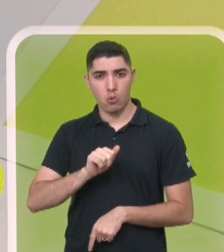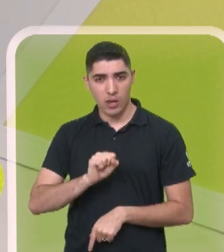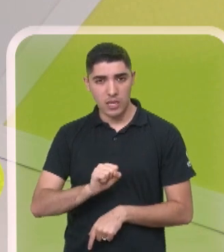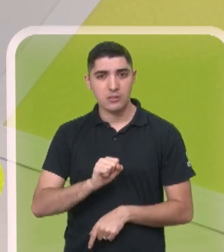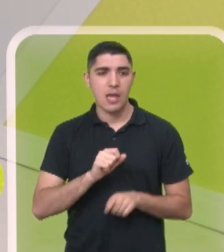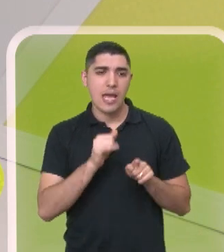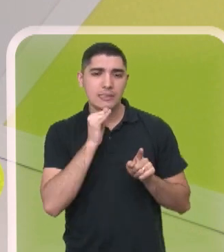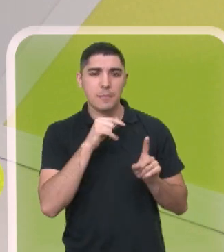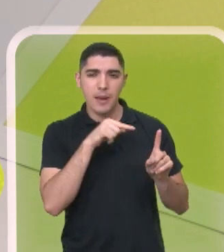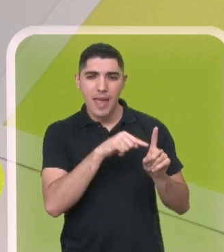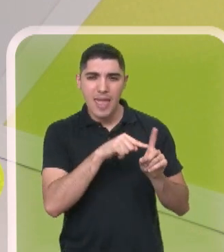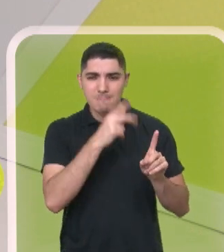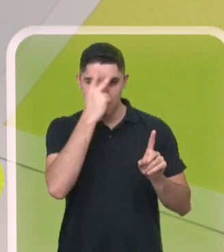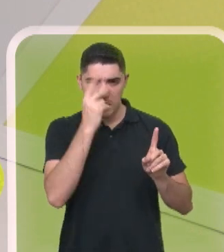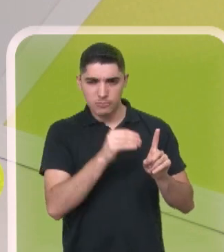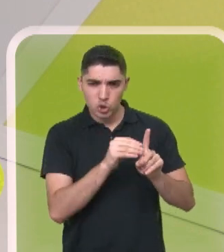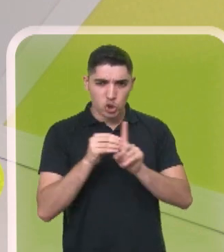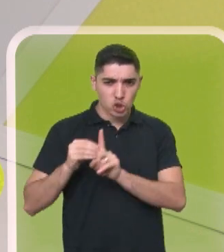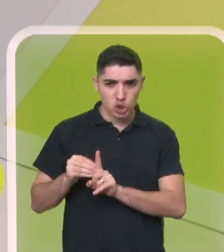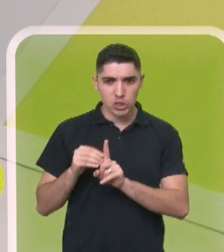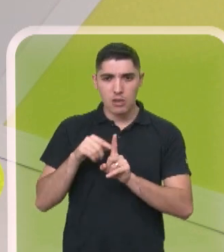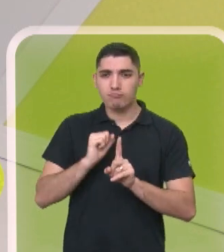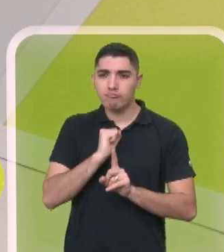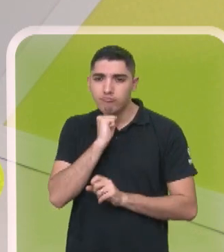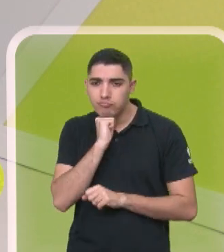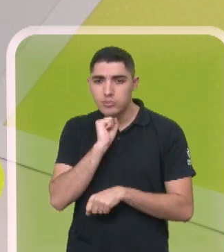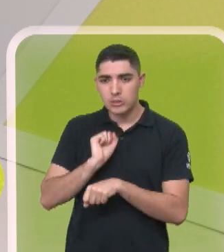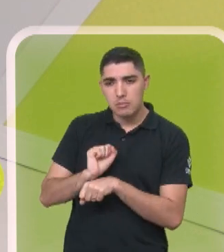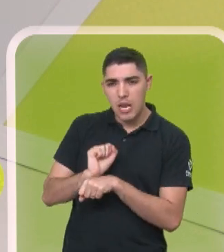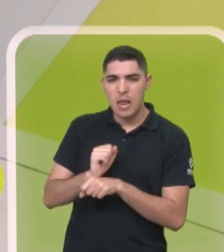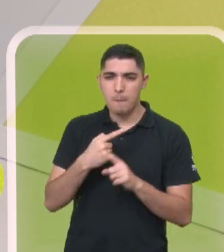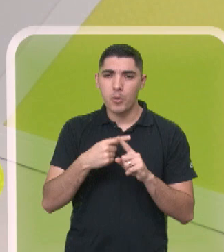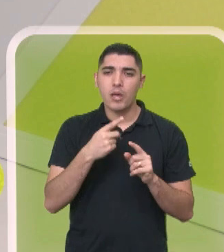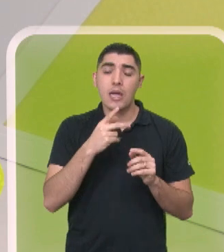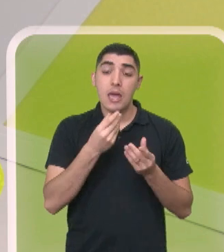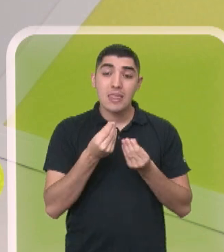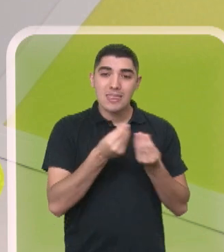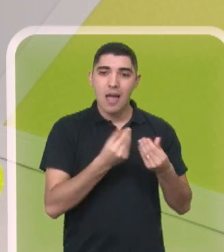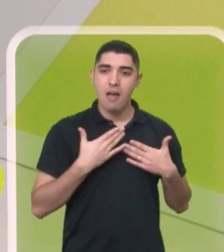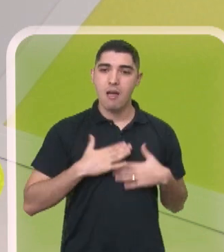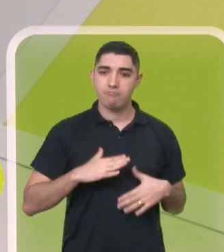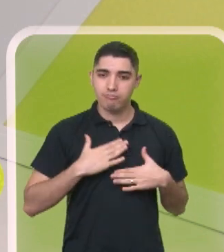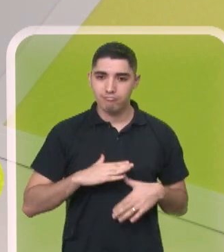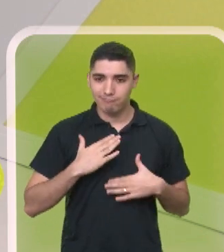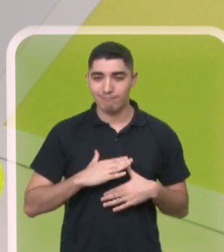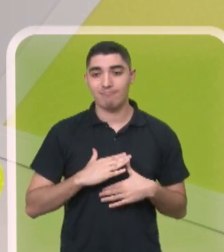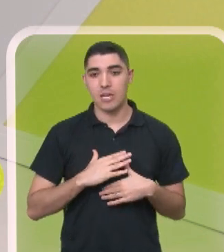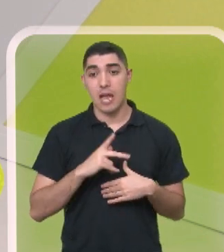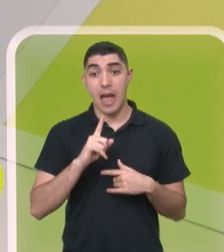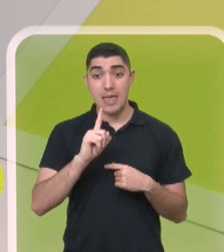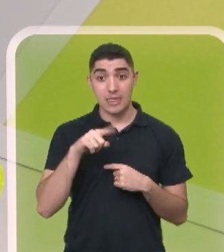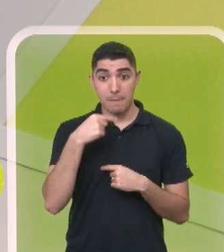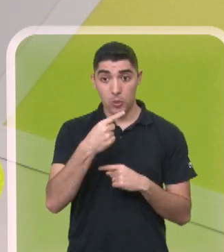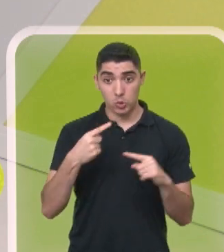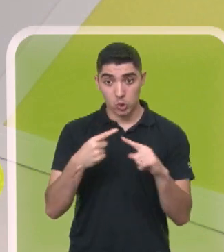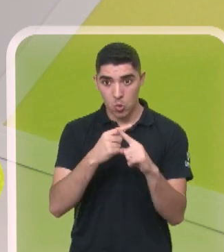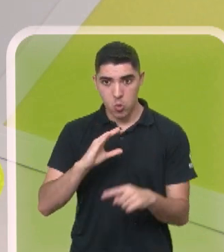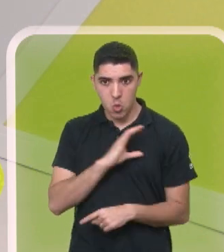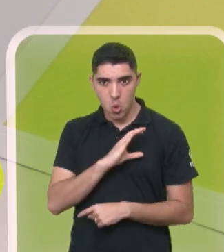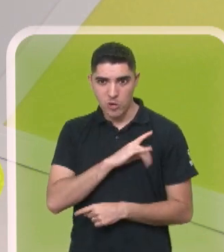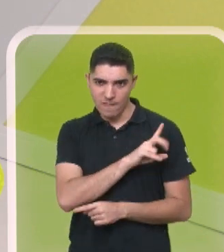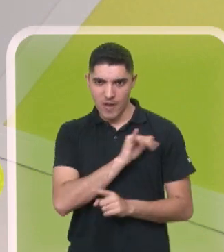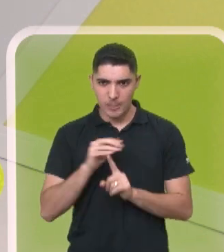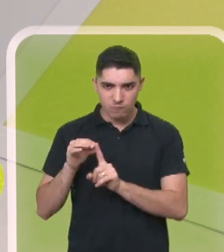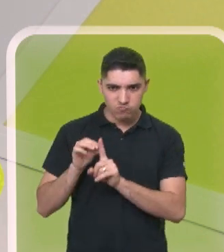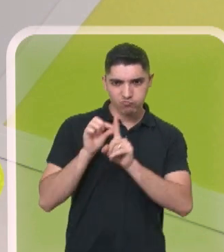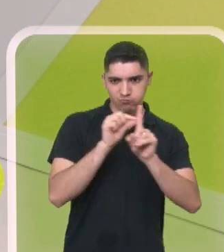jogadores para preservar para a Liga Paulista, vai com o time completo justamente para encaixar melhor o time, tentar